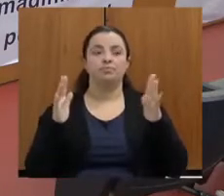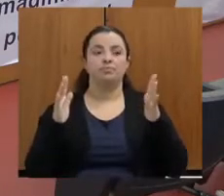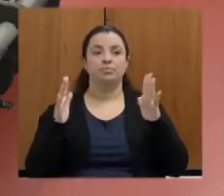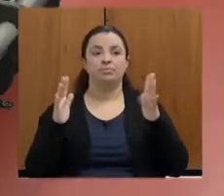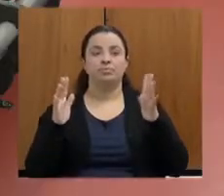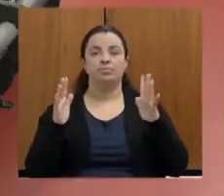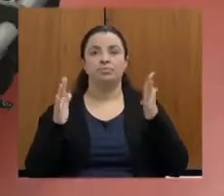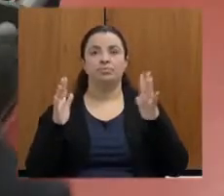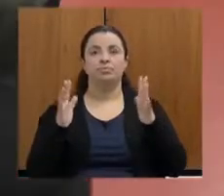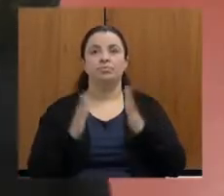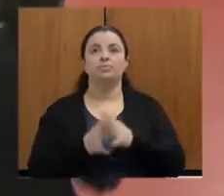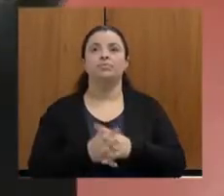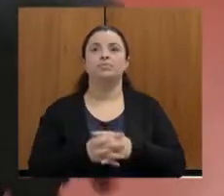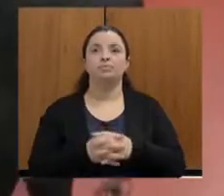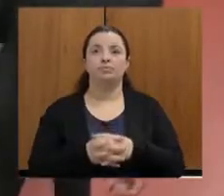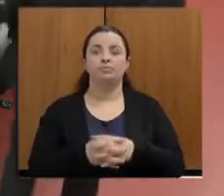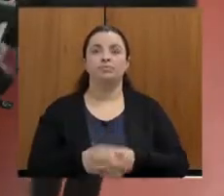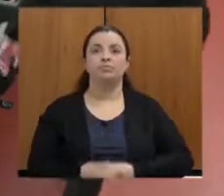e